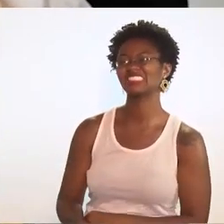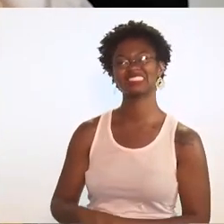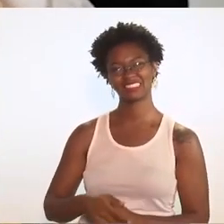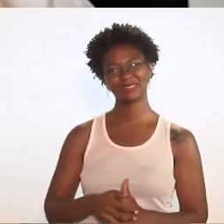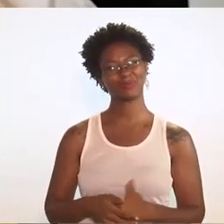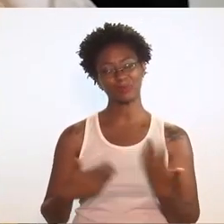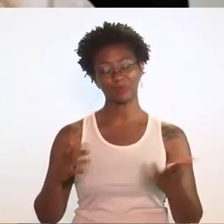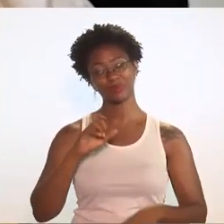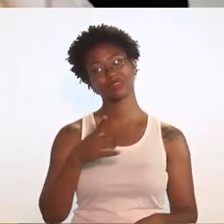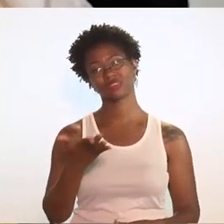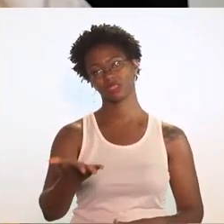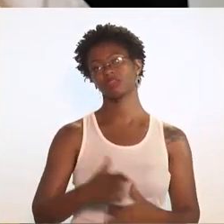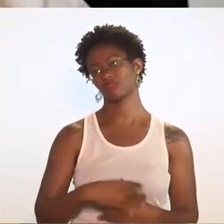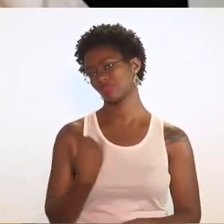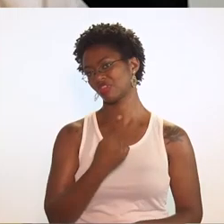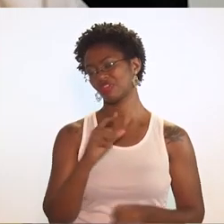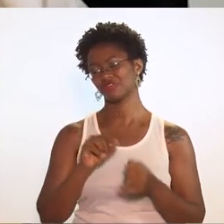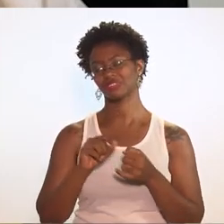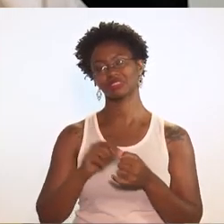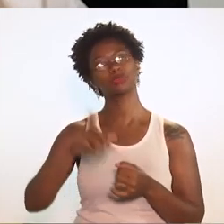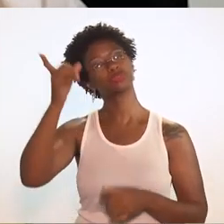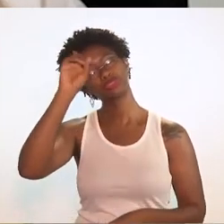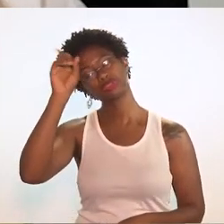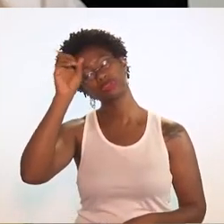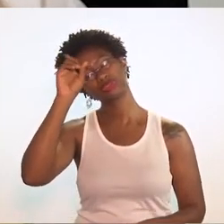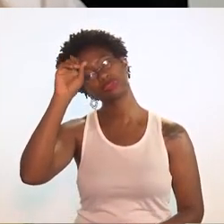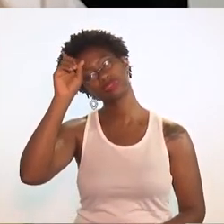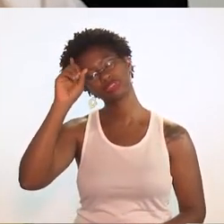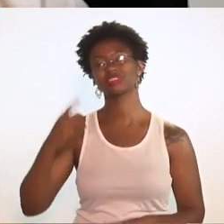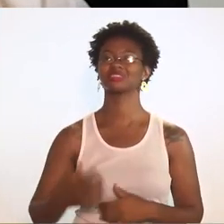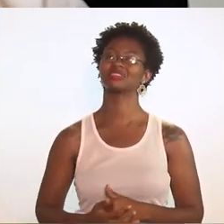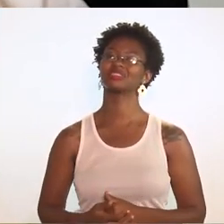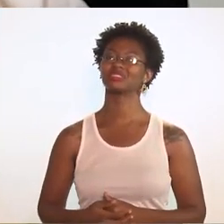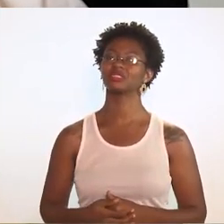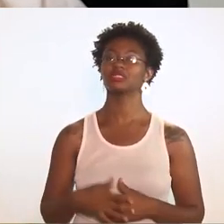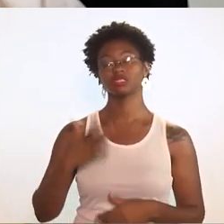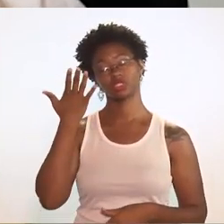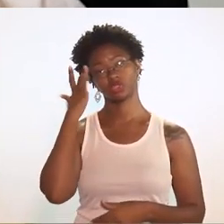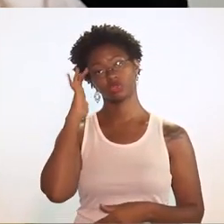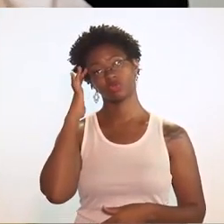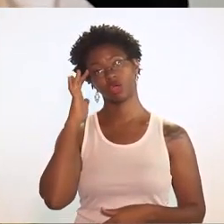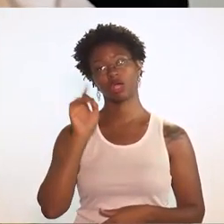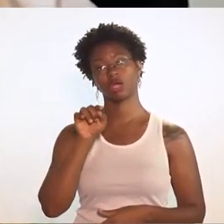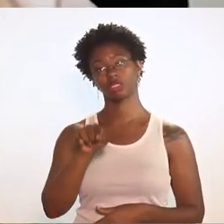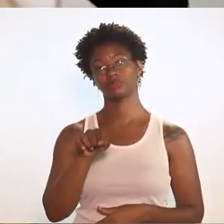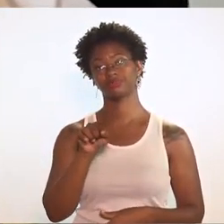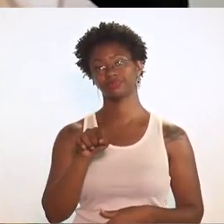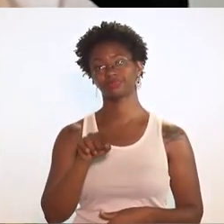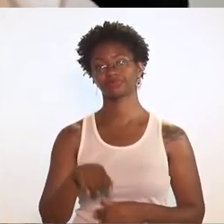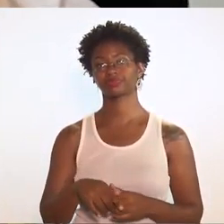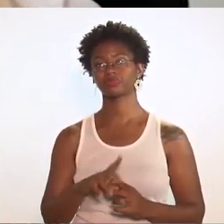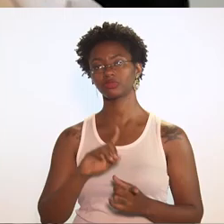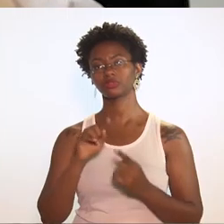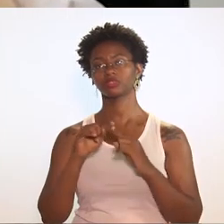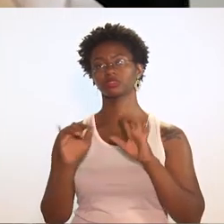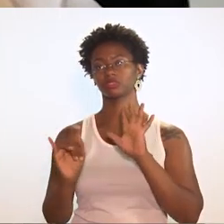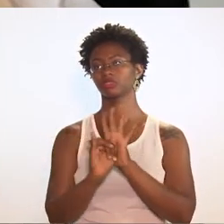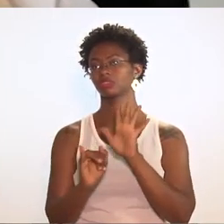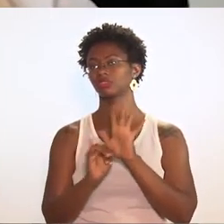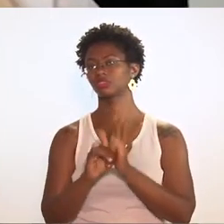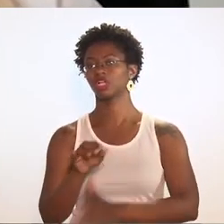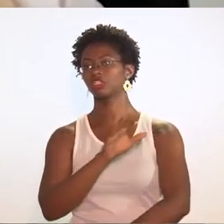faz parte dessa introdução da música, mas é a nossa realidade. Para não dizer que não falei de flores. De flores,